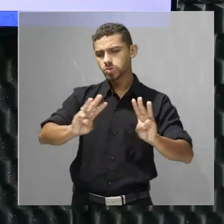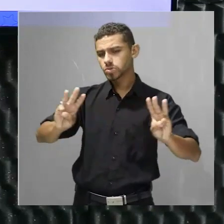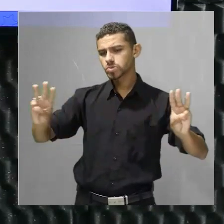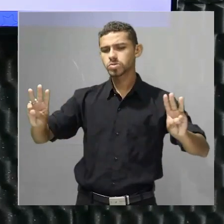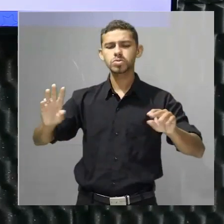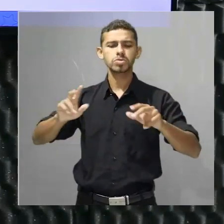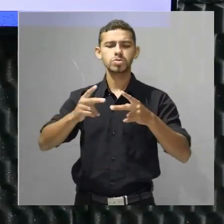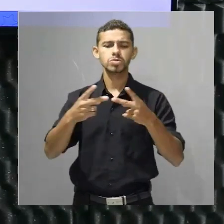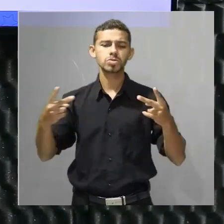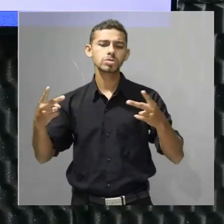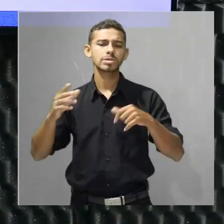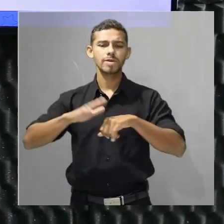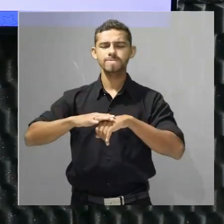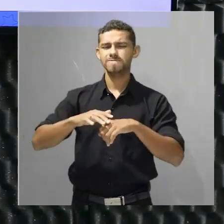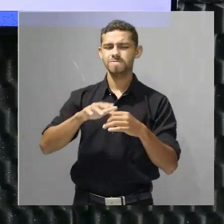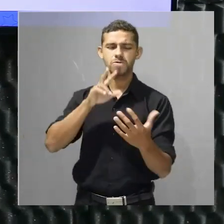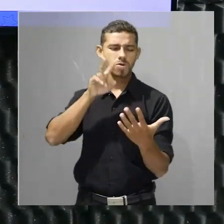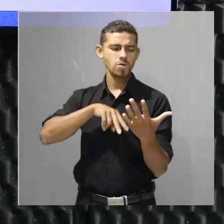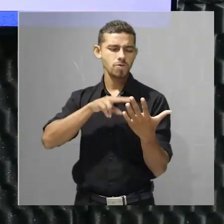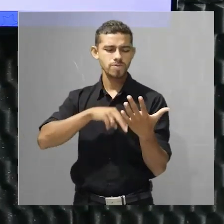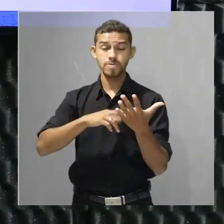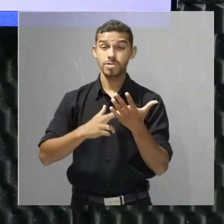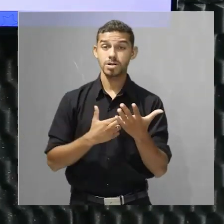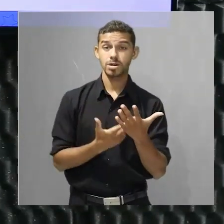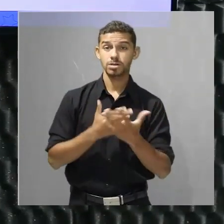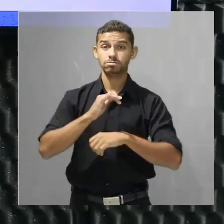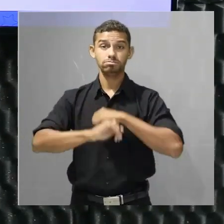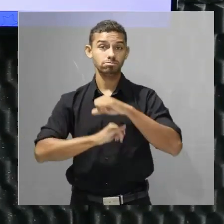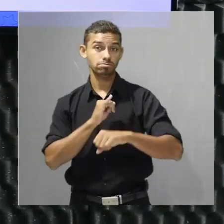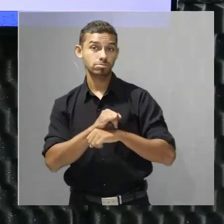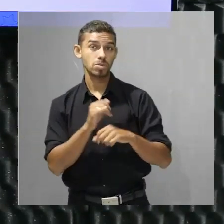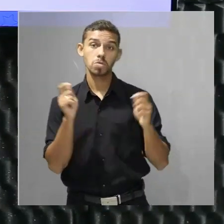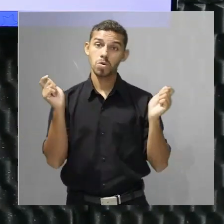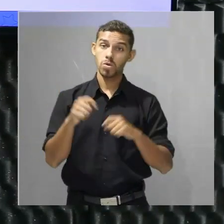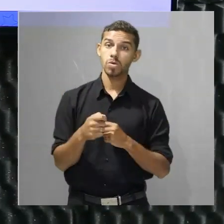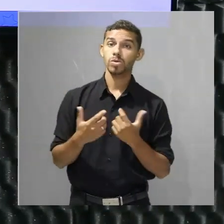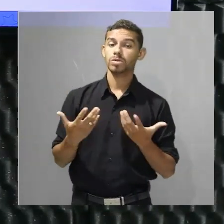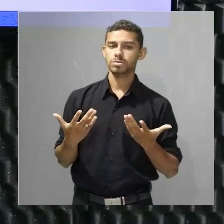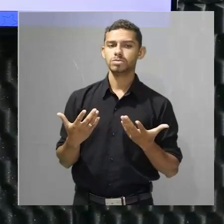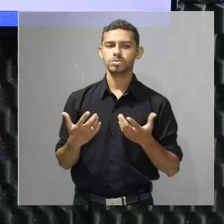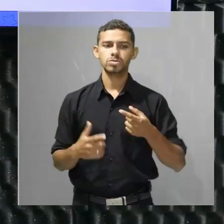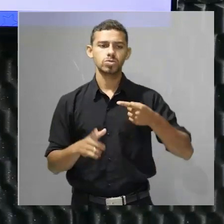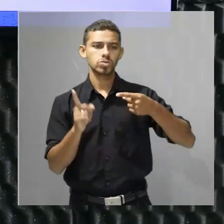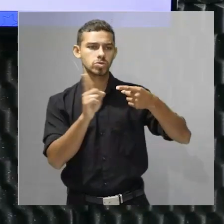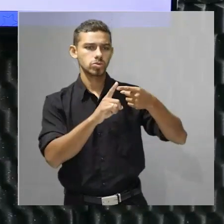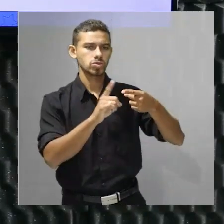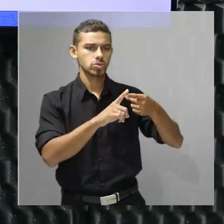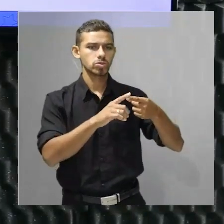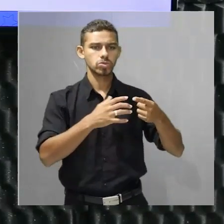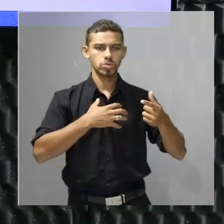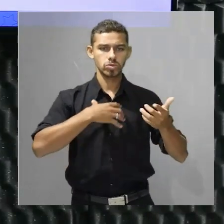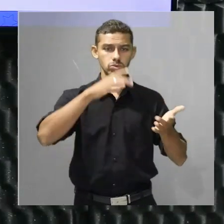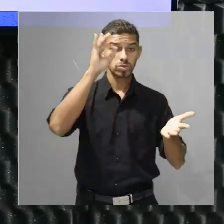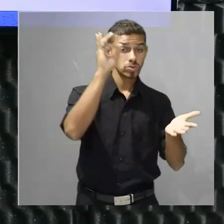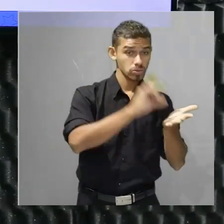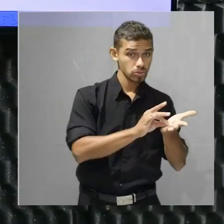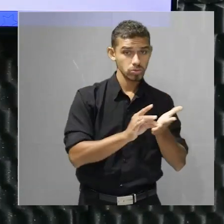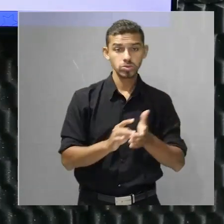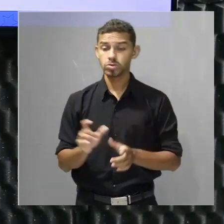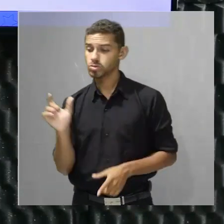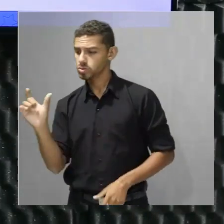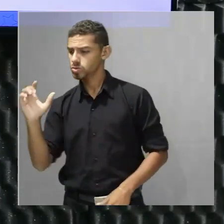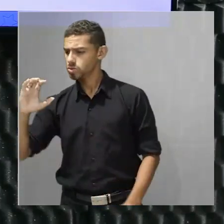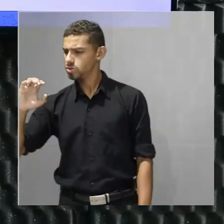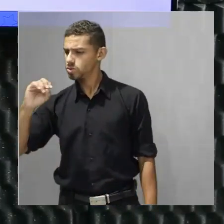da linguagem denotativa então Façam aí os dois conceitos denotação e conotação para você